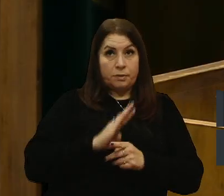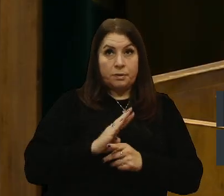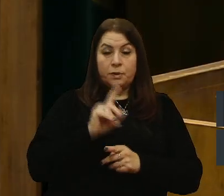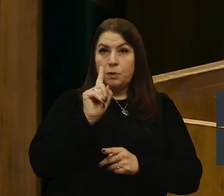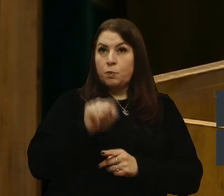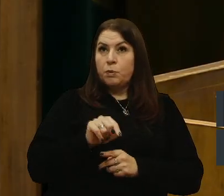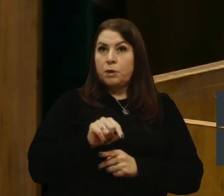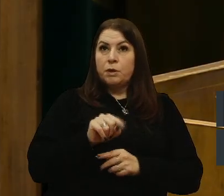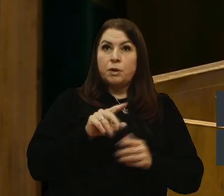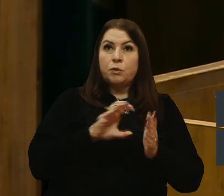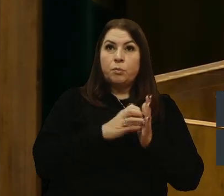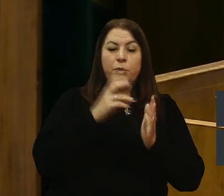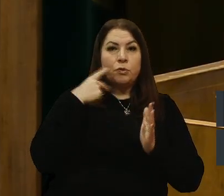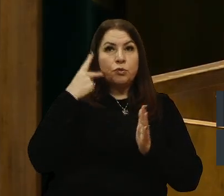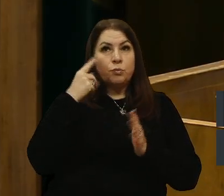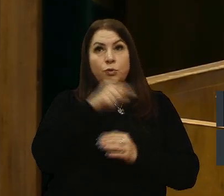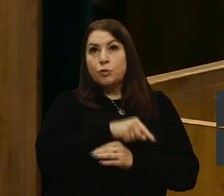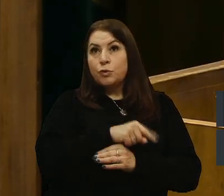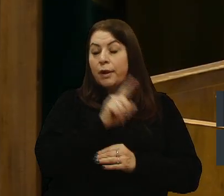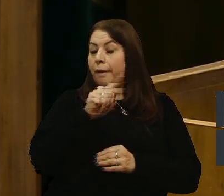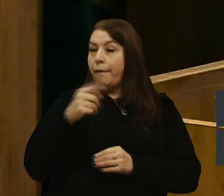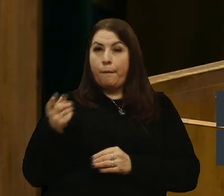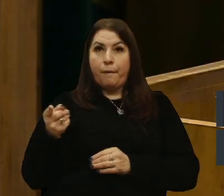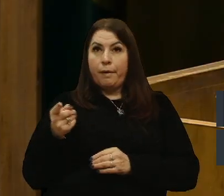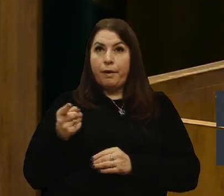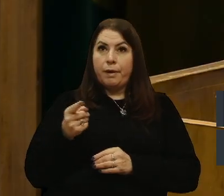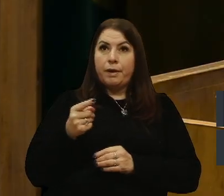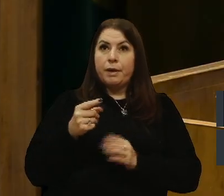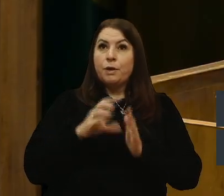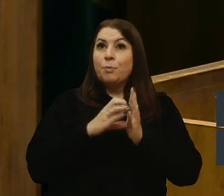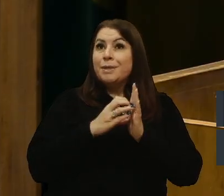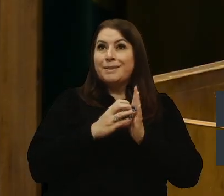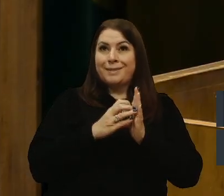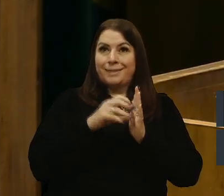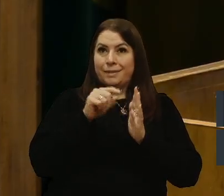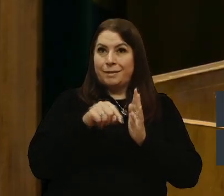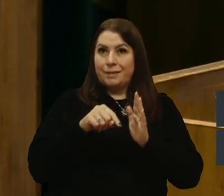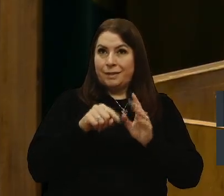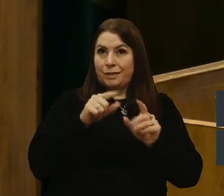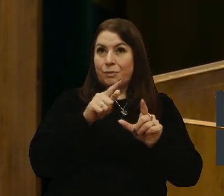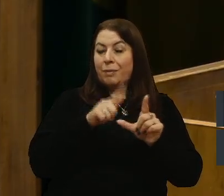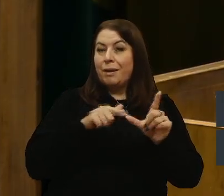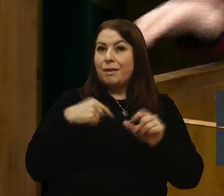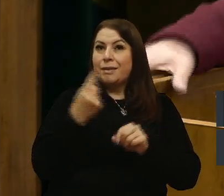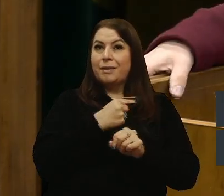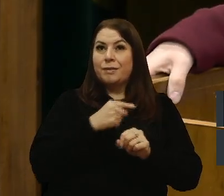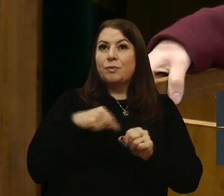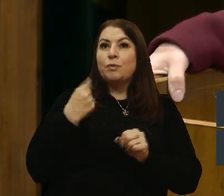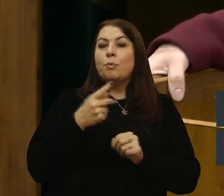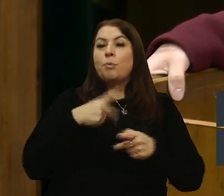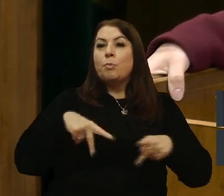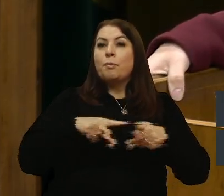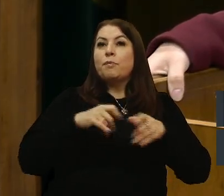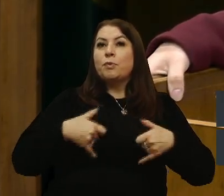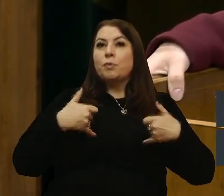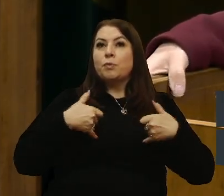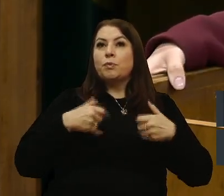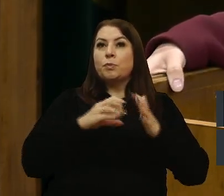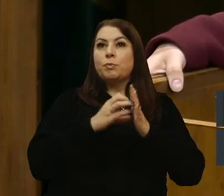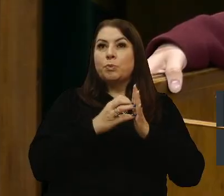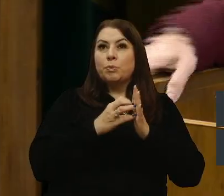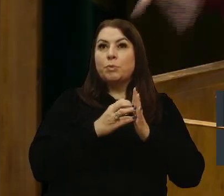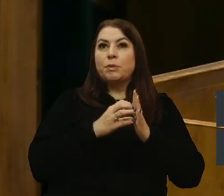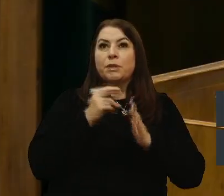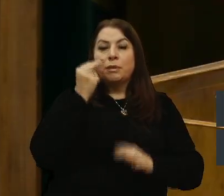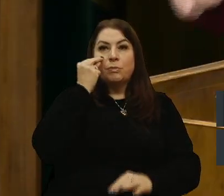não é de um partido político, ela não é de uma sigla, ela é sim nossa, é do povo, por isso que nós temos orgulho enquanto bancada, vereador